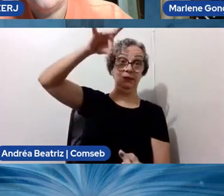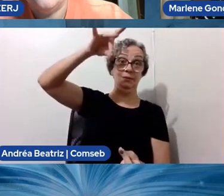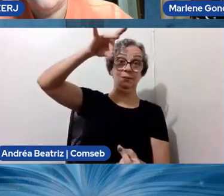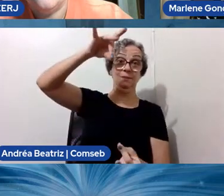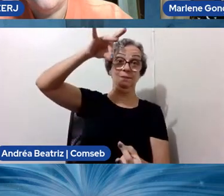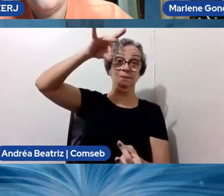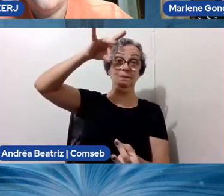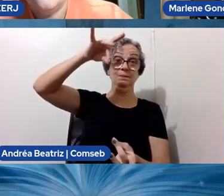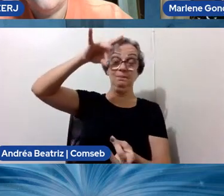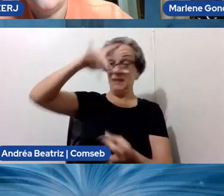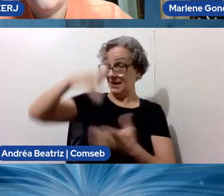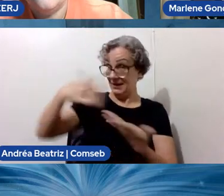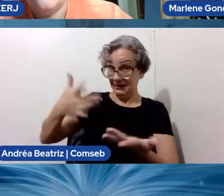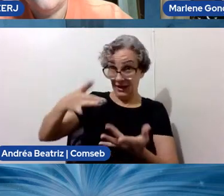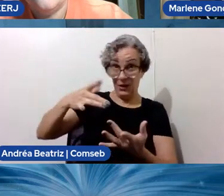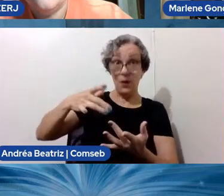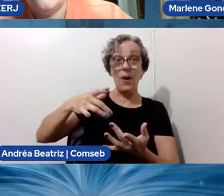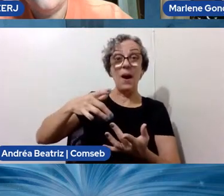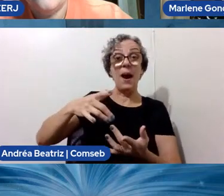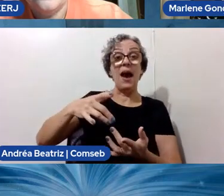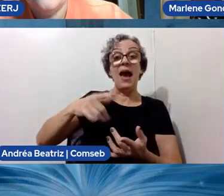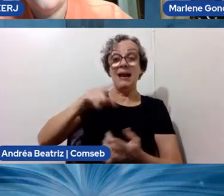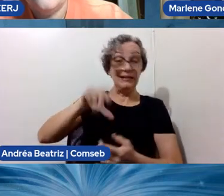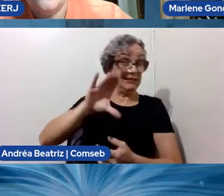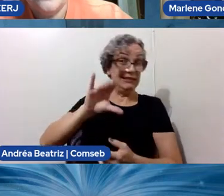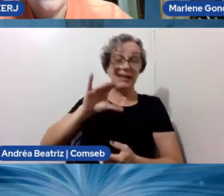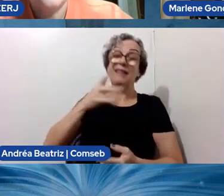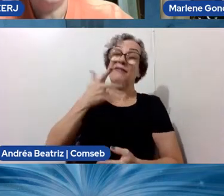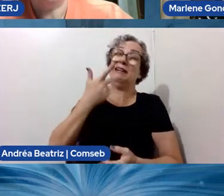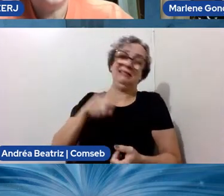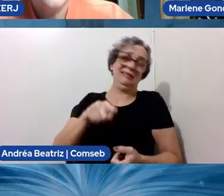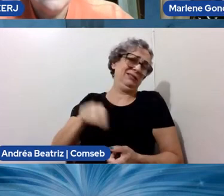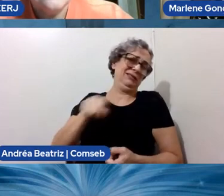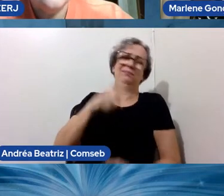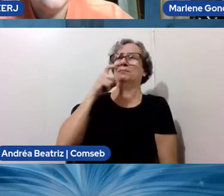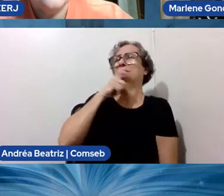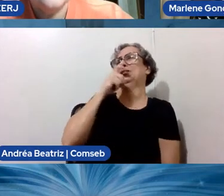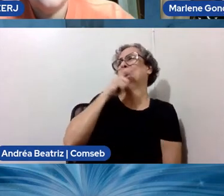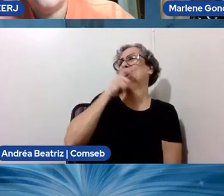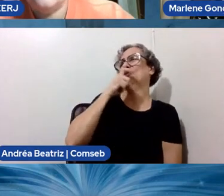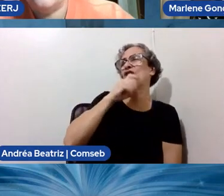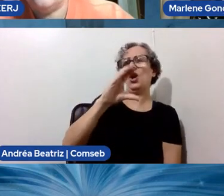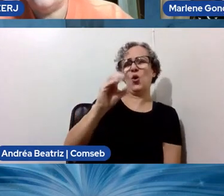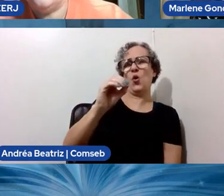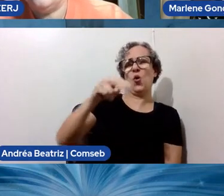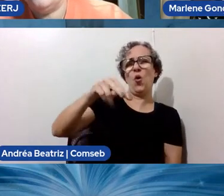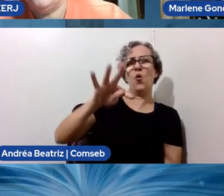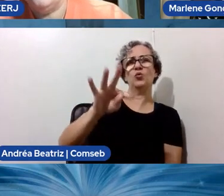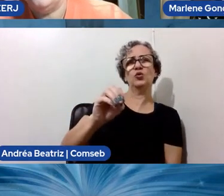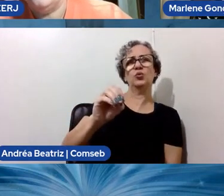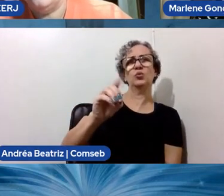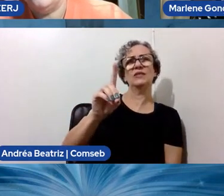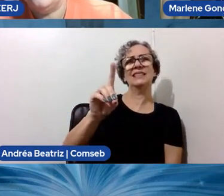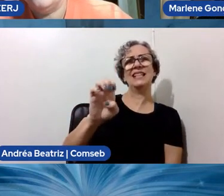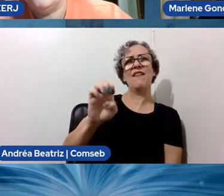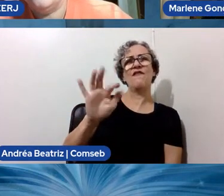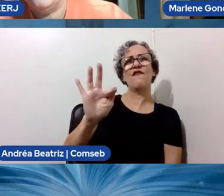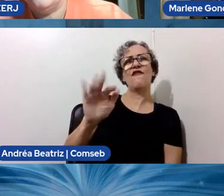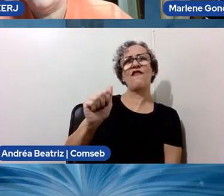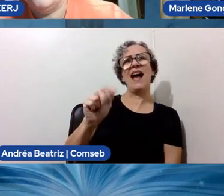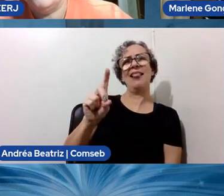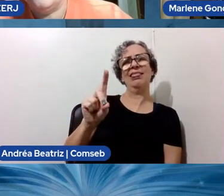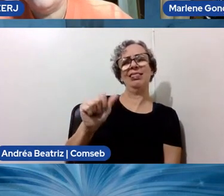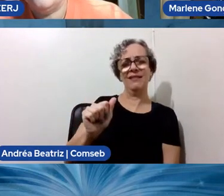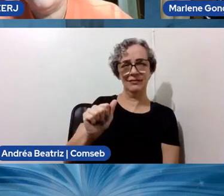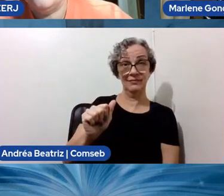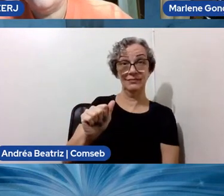isso é ridículo para eles, conto de fadas. Mas a ciência vai e volta, rejeita ou